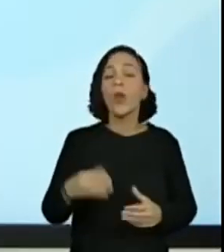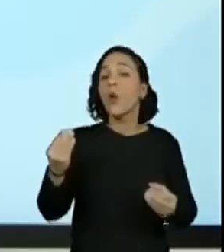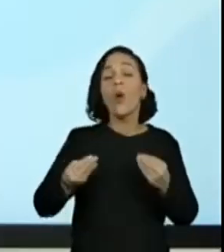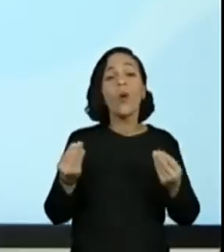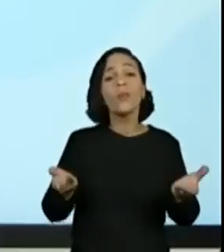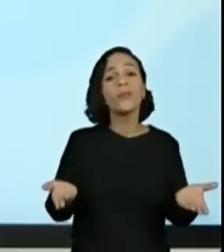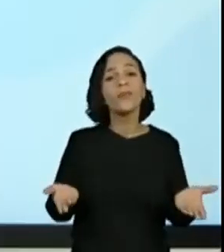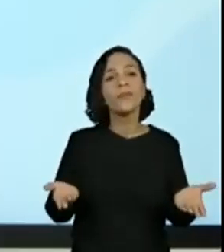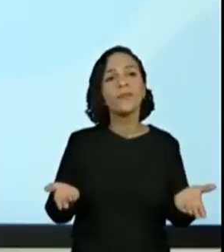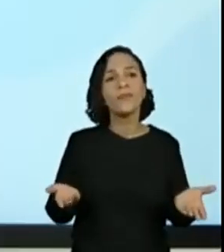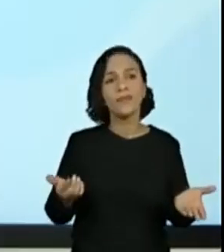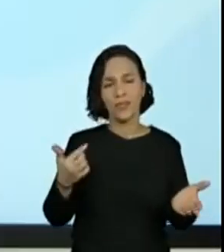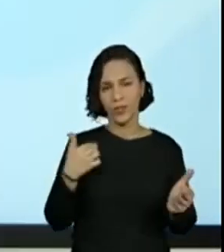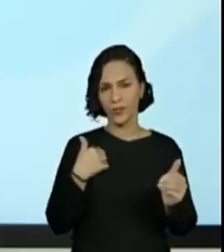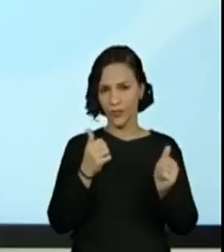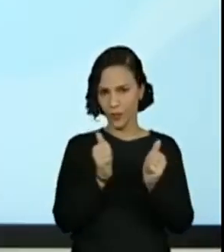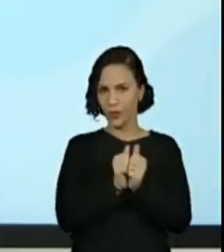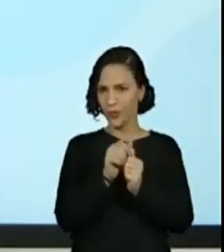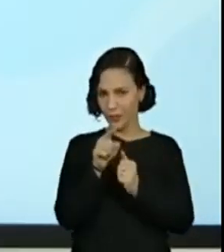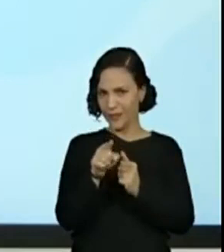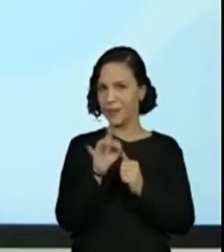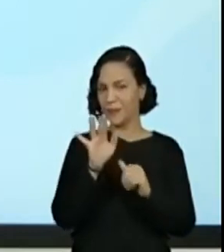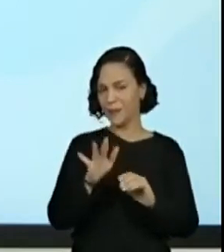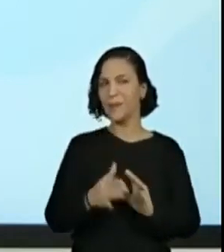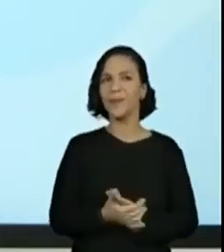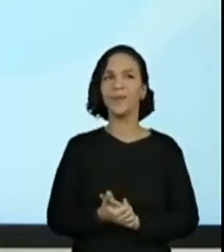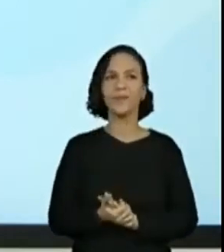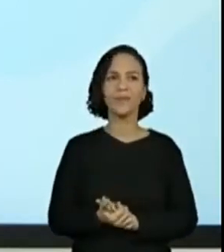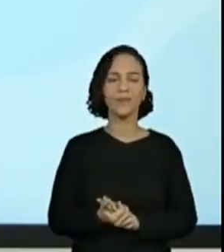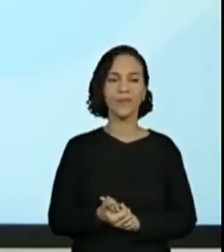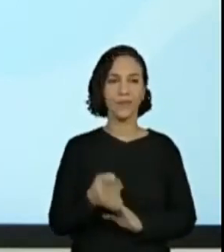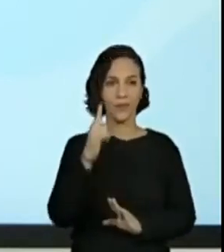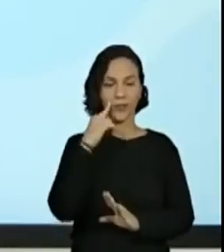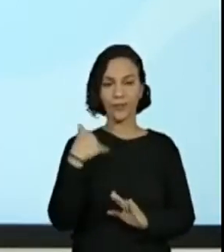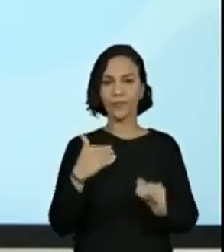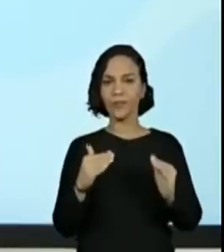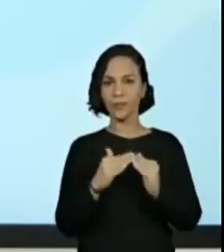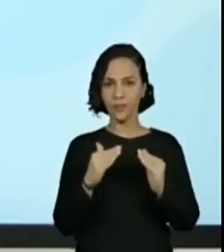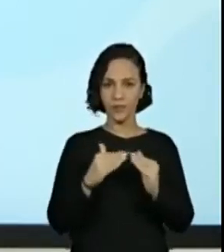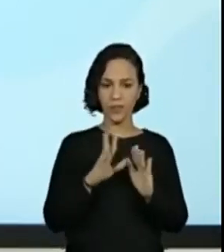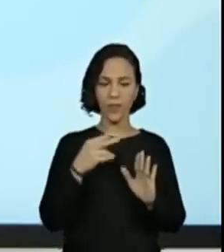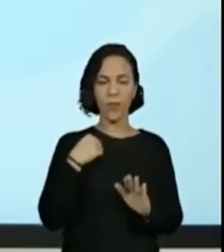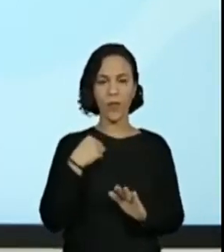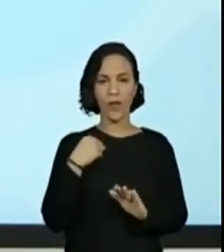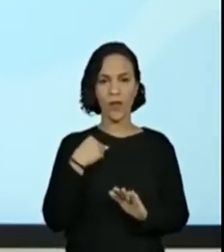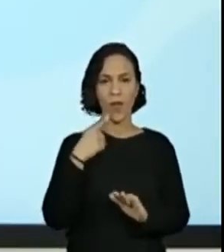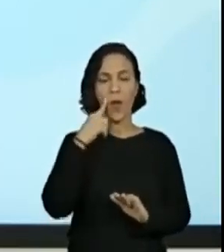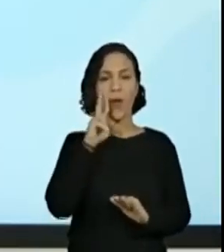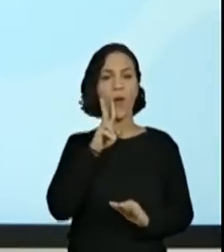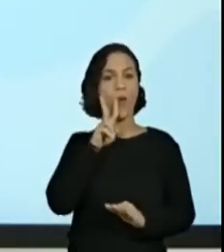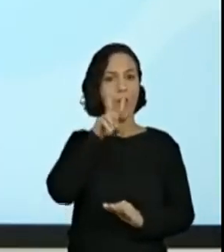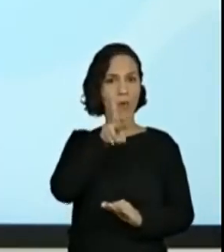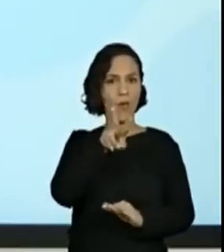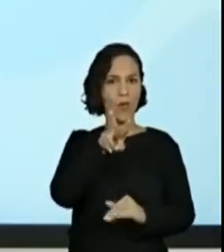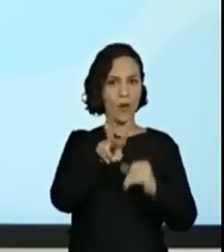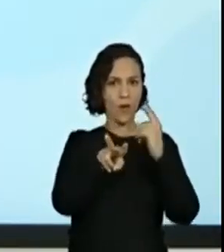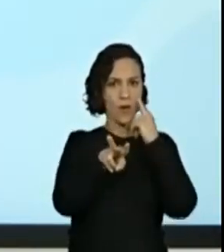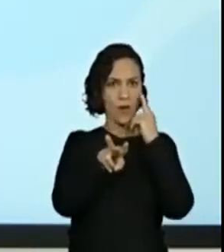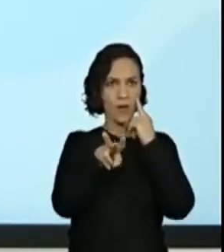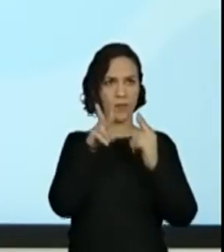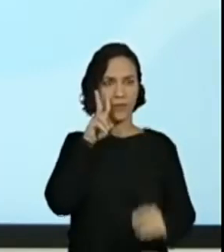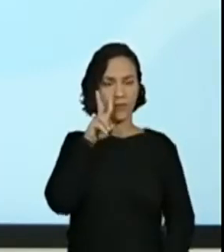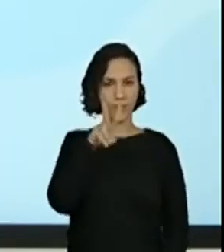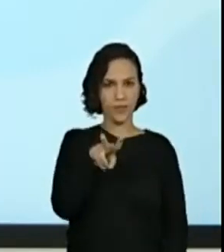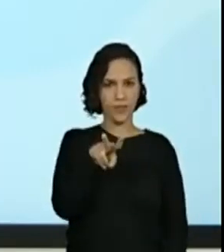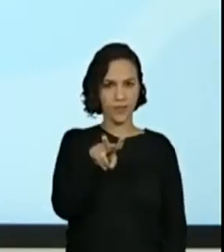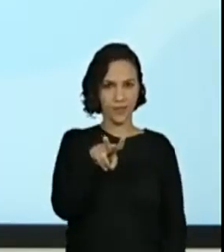fazer? Eu vou fazer isso junto com eles, tá bom? Então, ele vai sair da casa, lembrando que ele está aqui de frente. Já que o Felipe falou ali